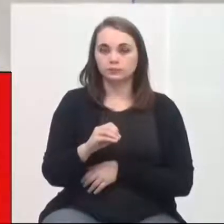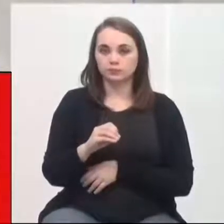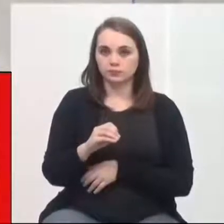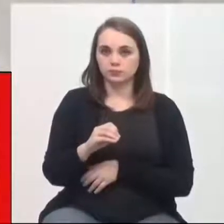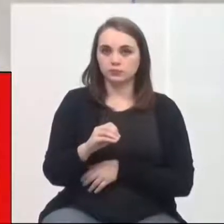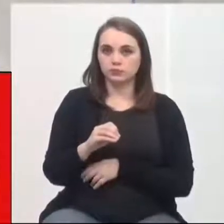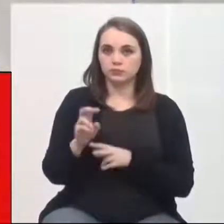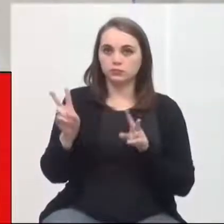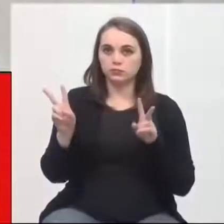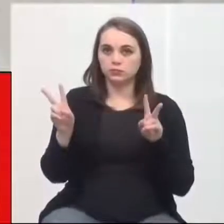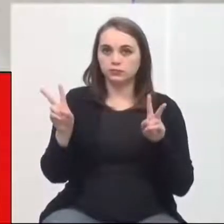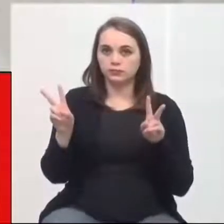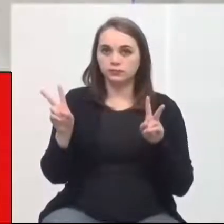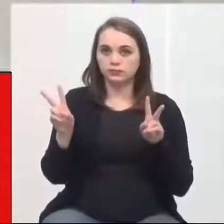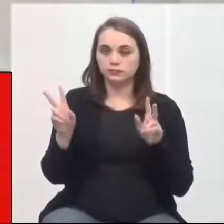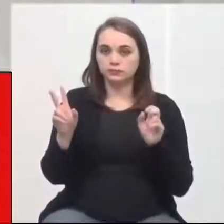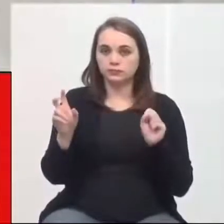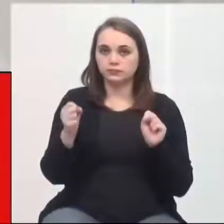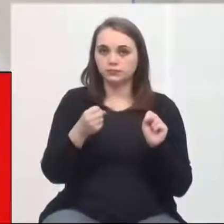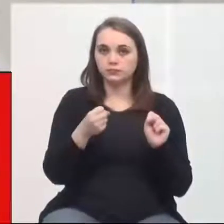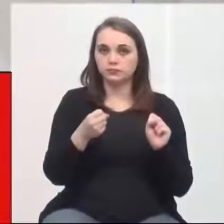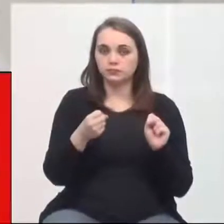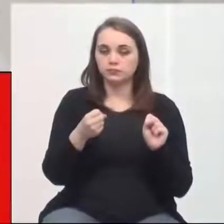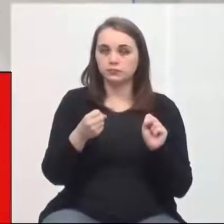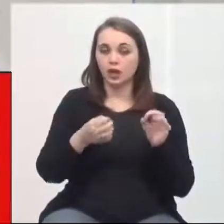Criciúma sobre o número